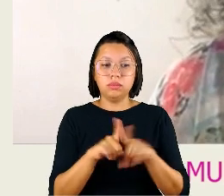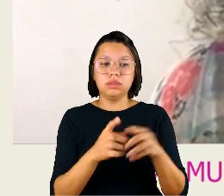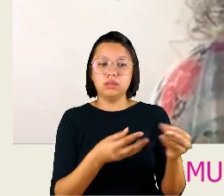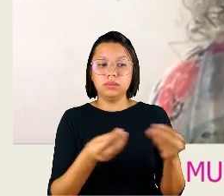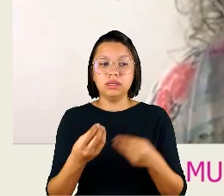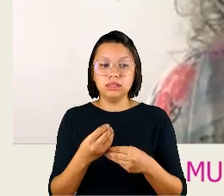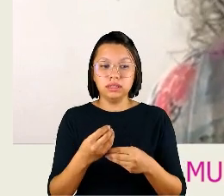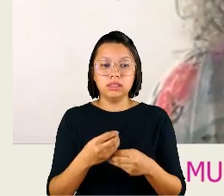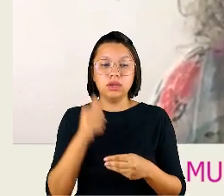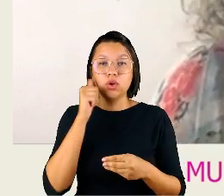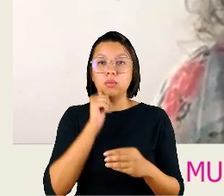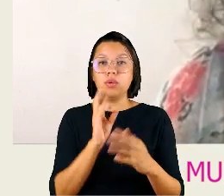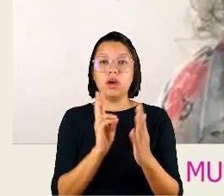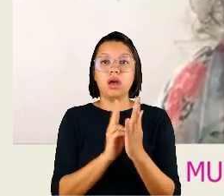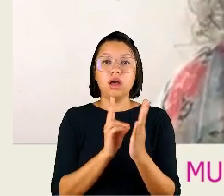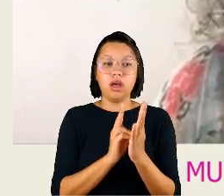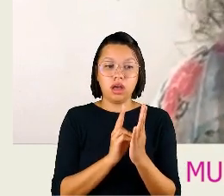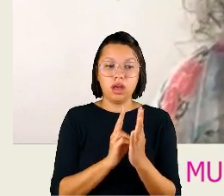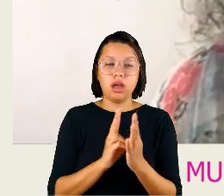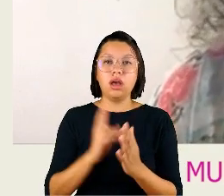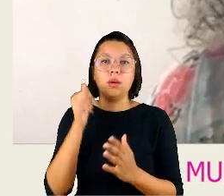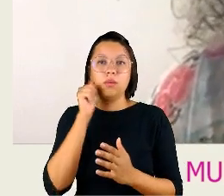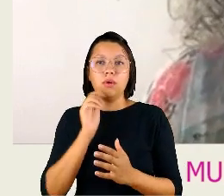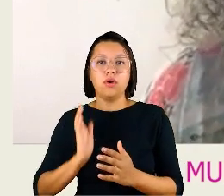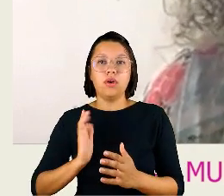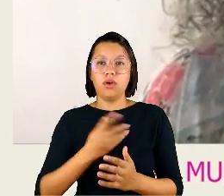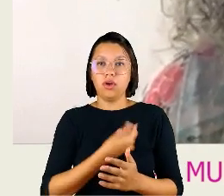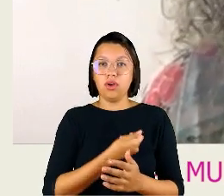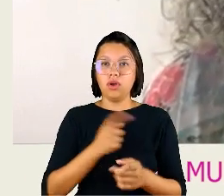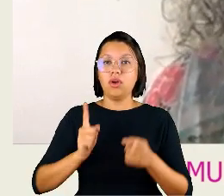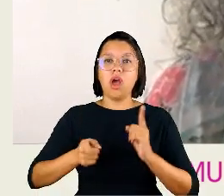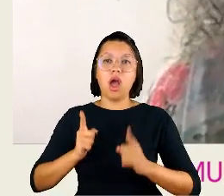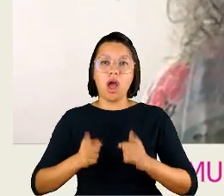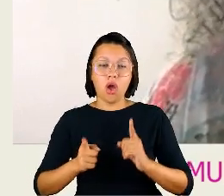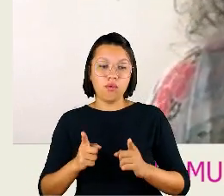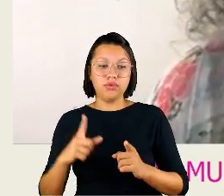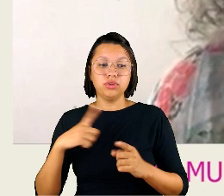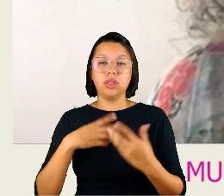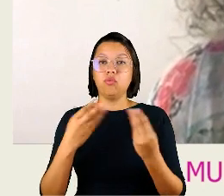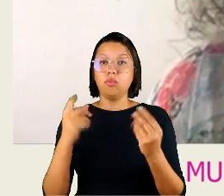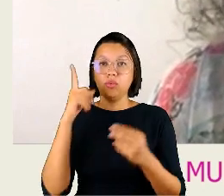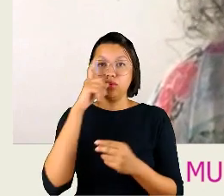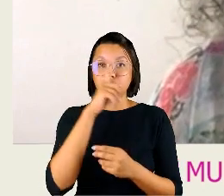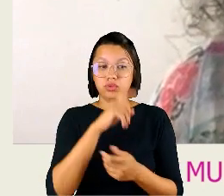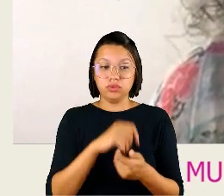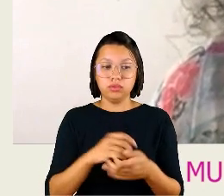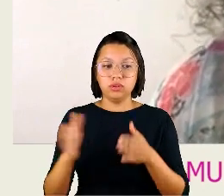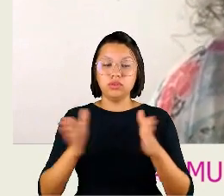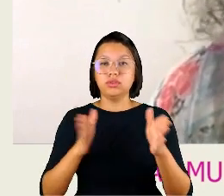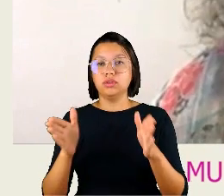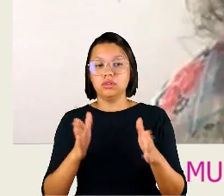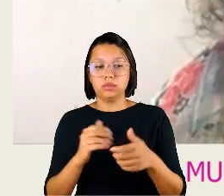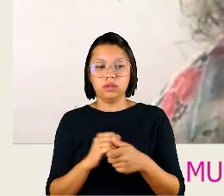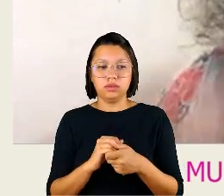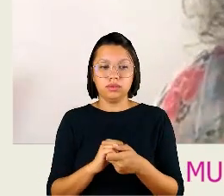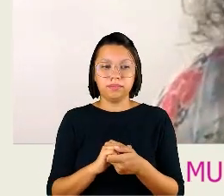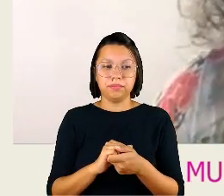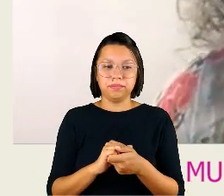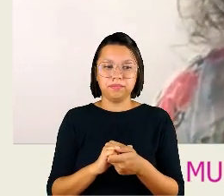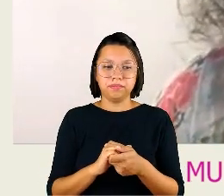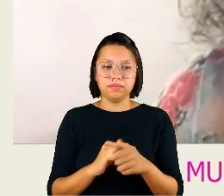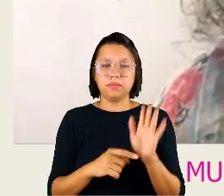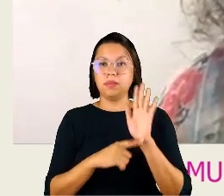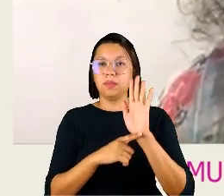questão de mulheres indígenas, mulheres trans, travestis, que a gente teve muita dificuldade nesse período de